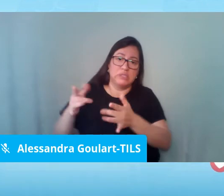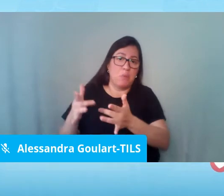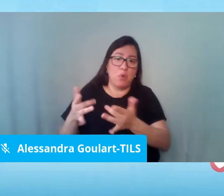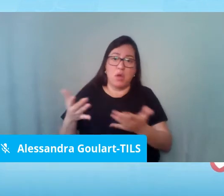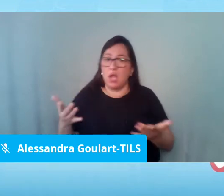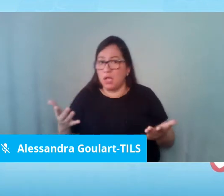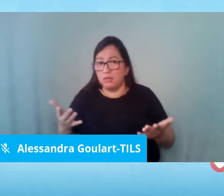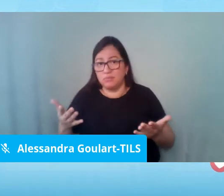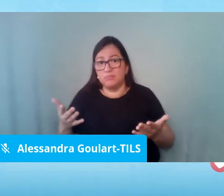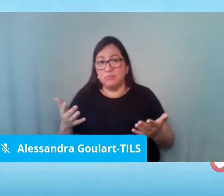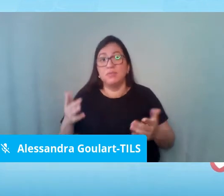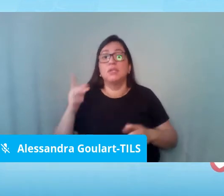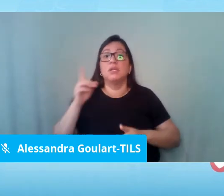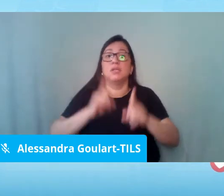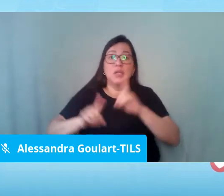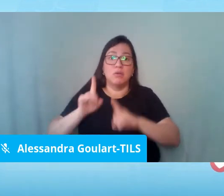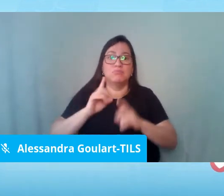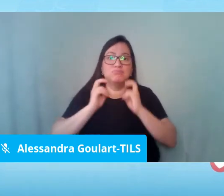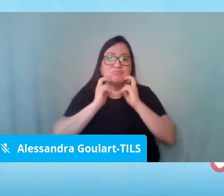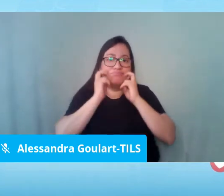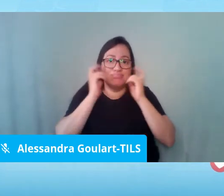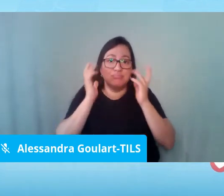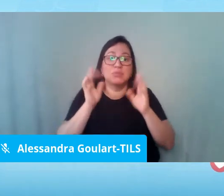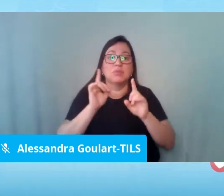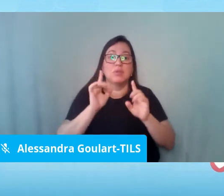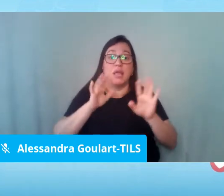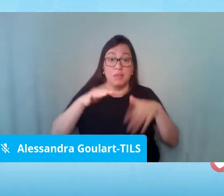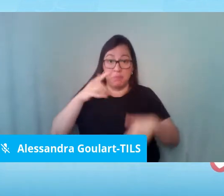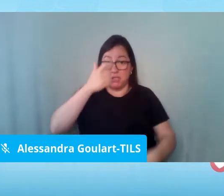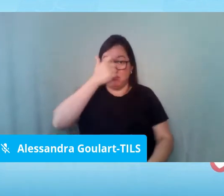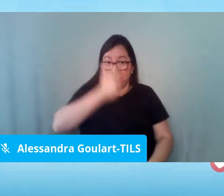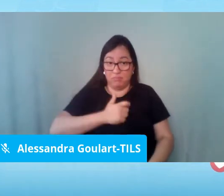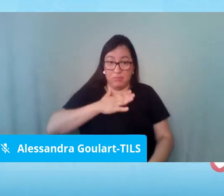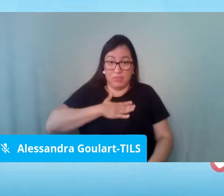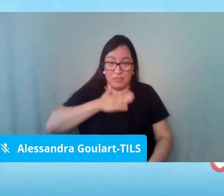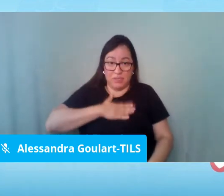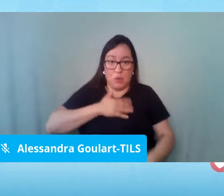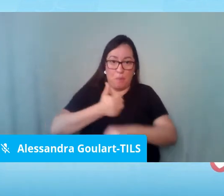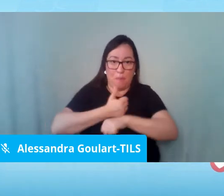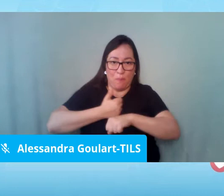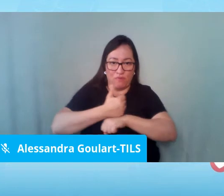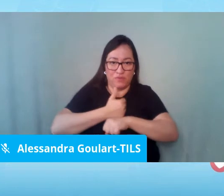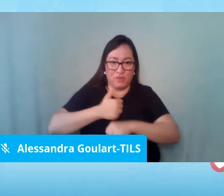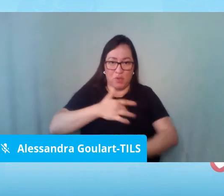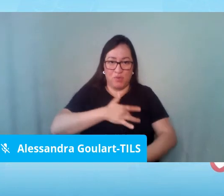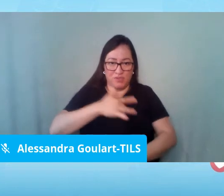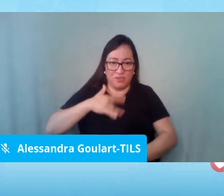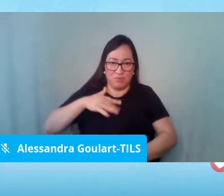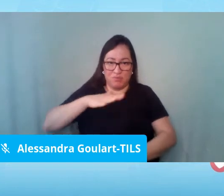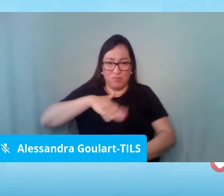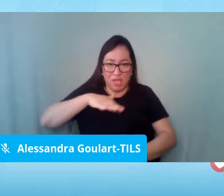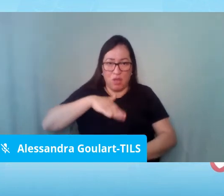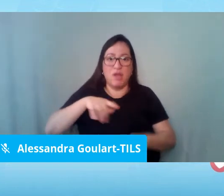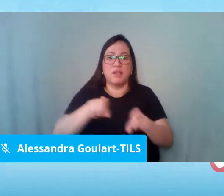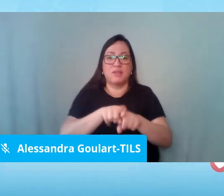que nós temos na nossa vida, né? E que a gente acaba levando isso também para as questões do nosso